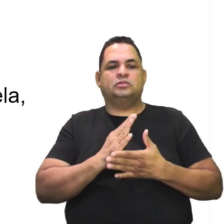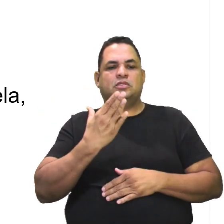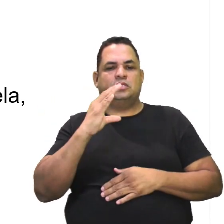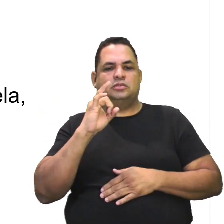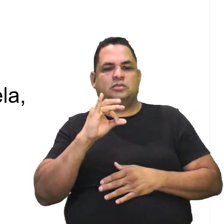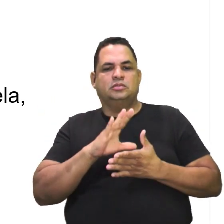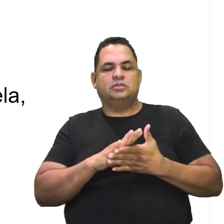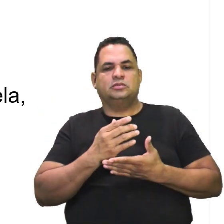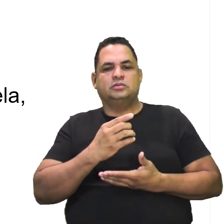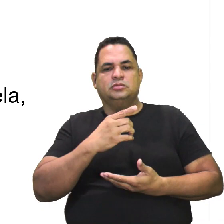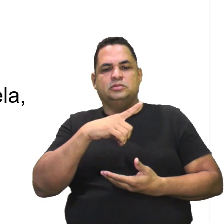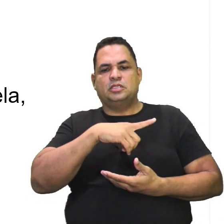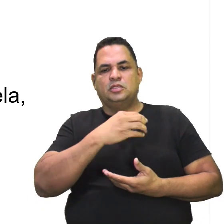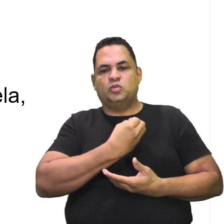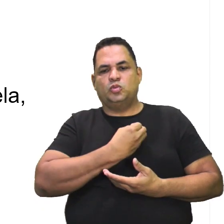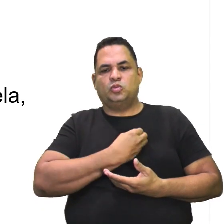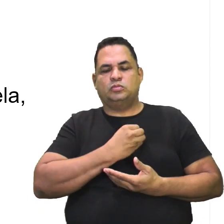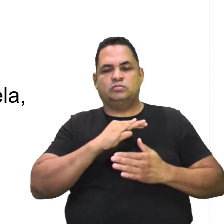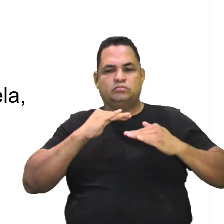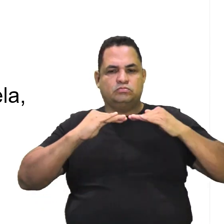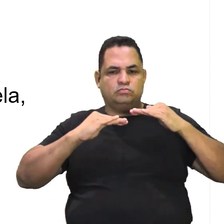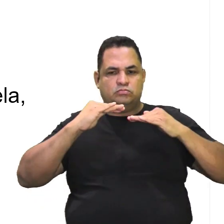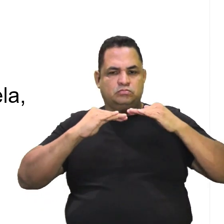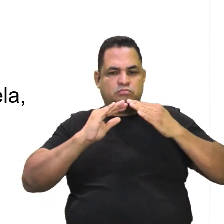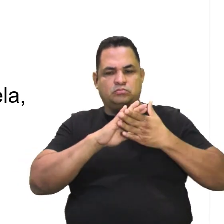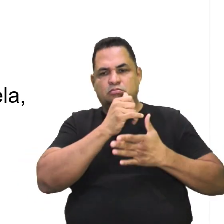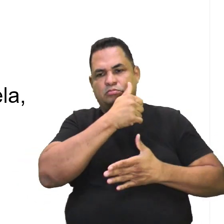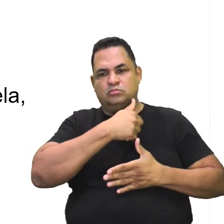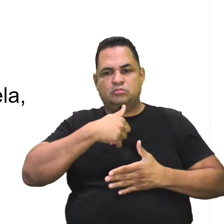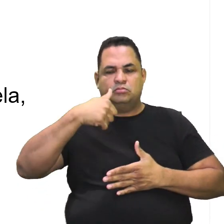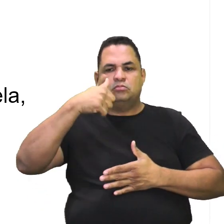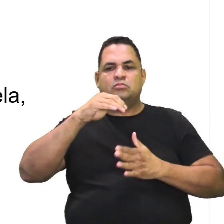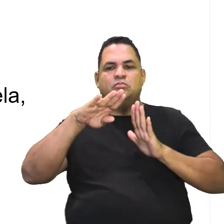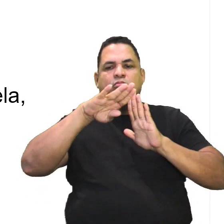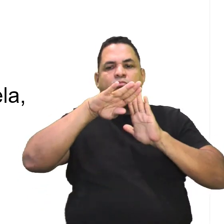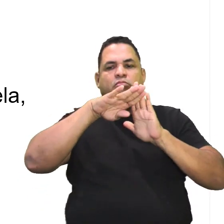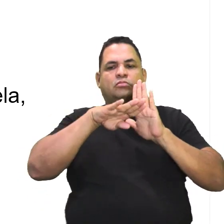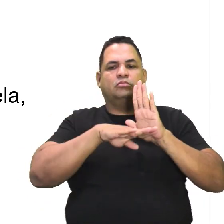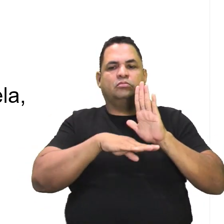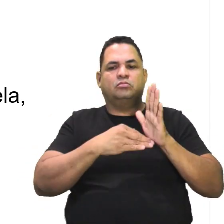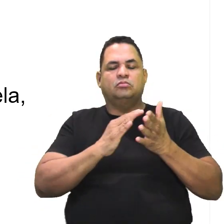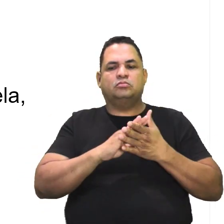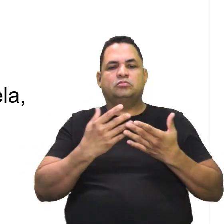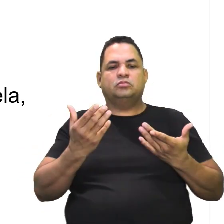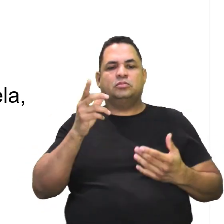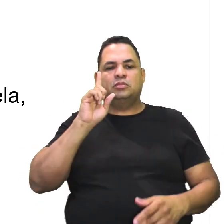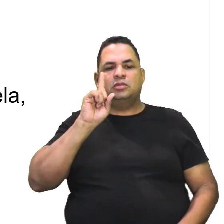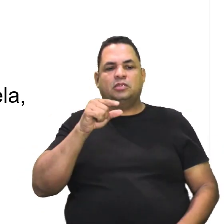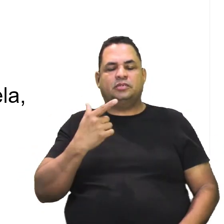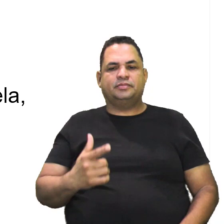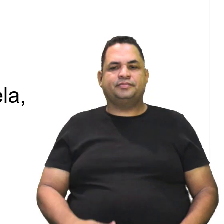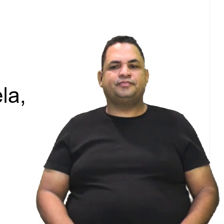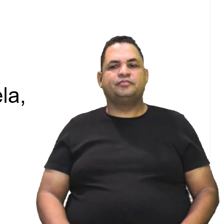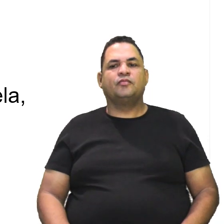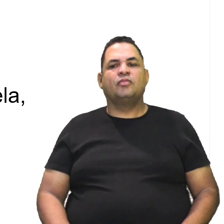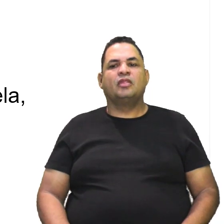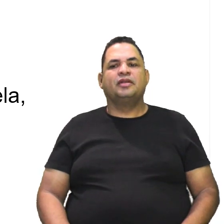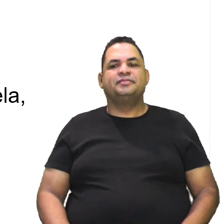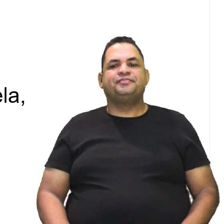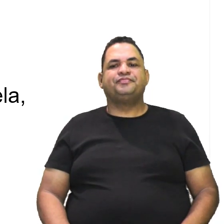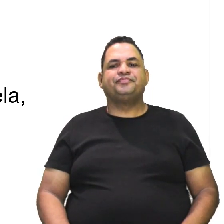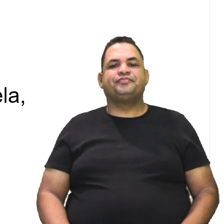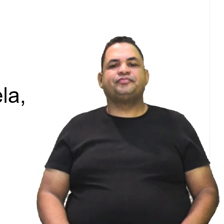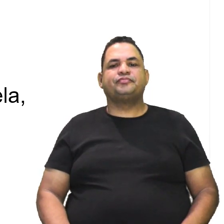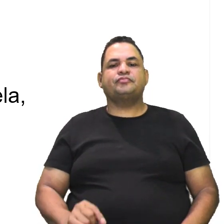com pontuação mais regular, portanto, mais bem classificado no concurso, é... E aí a gente pode até conversar com eles, né?